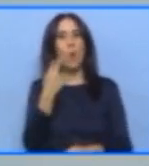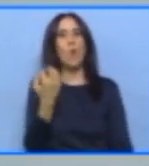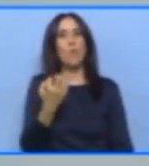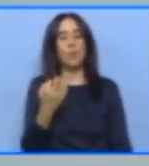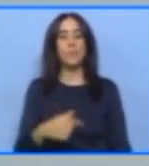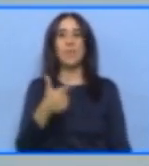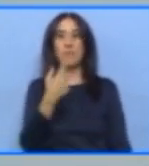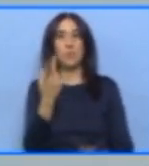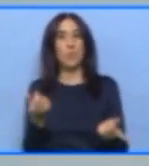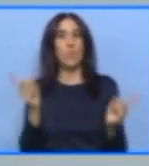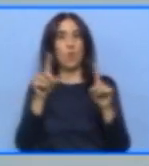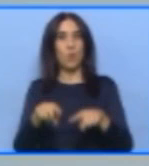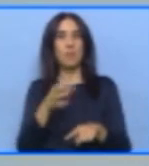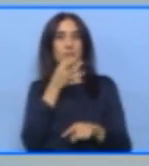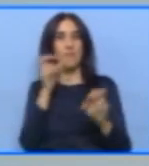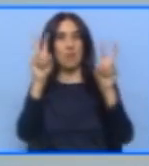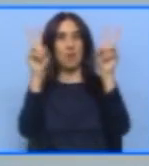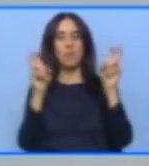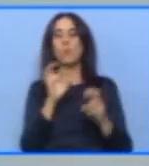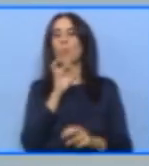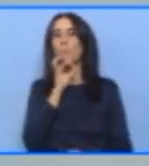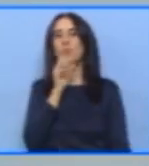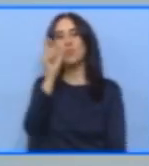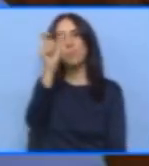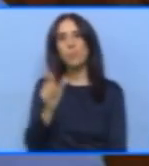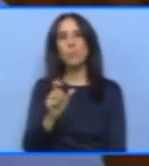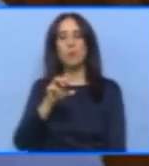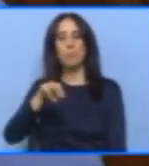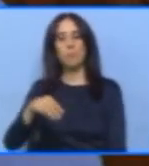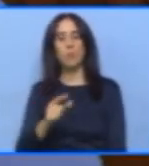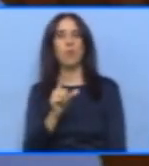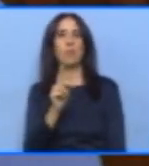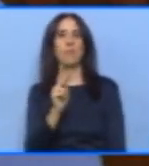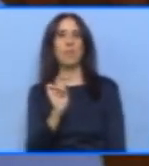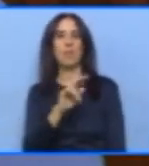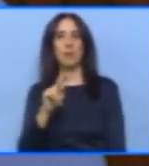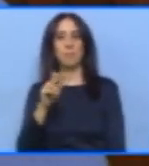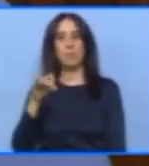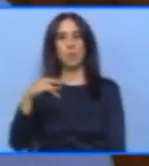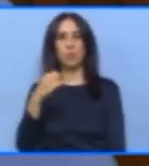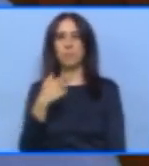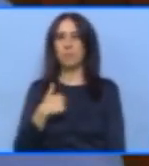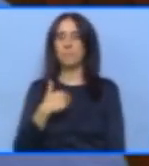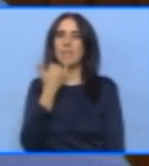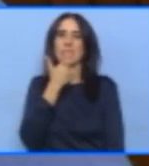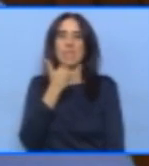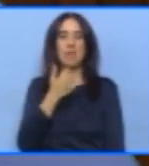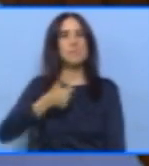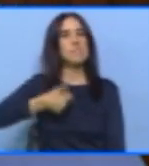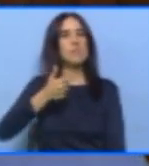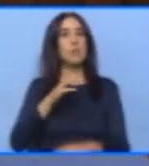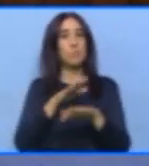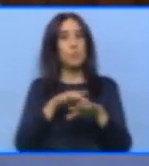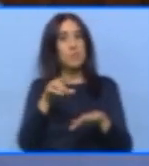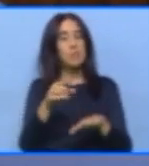Voltar à televisão para falar do bispo Manuel Vieira Pinto é para mim uma alegria. E fundamentalmente por